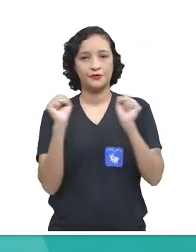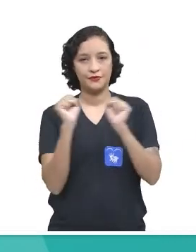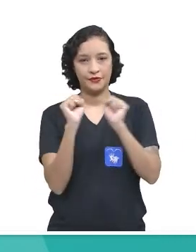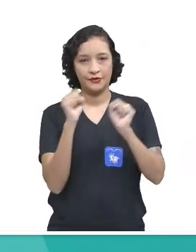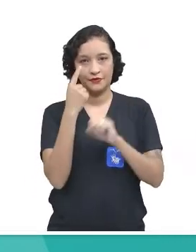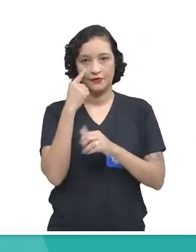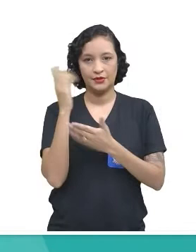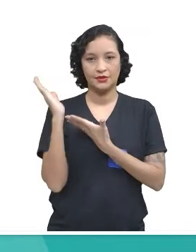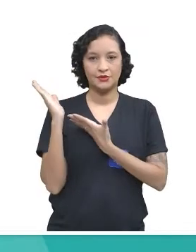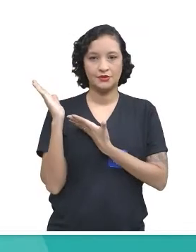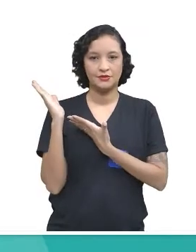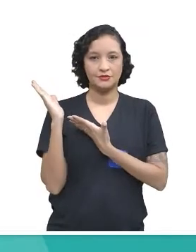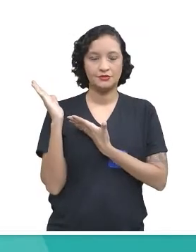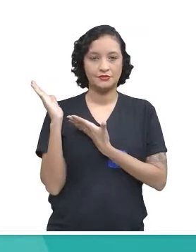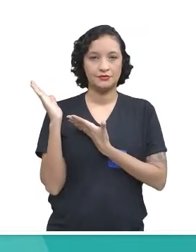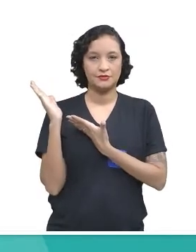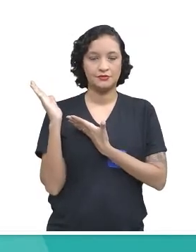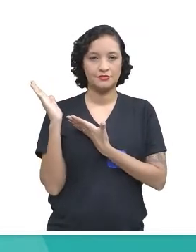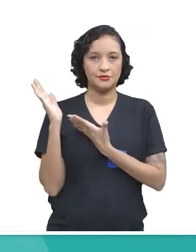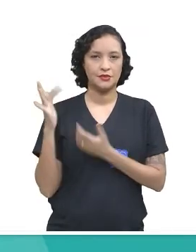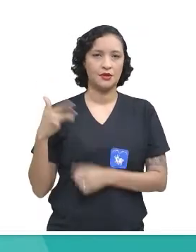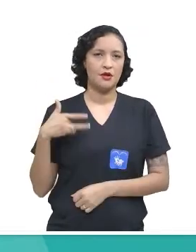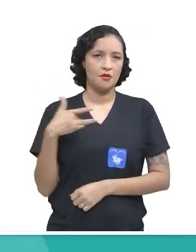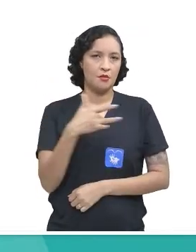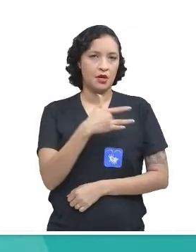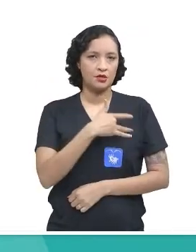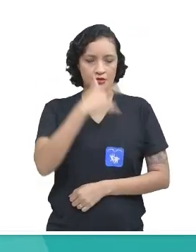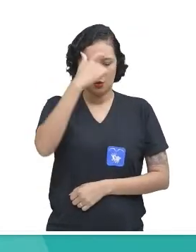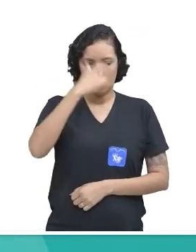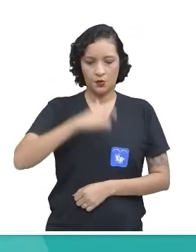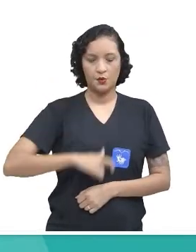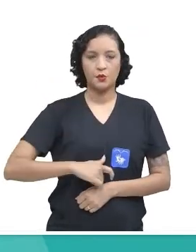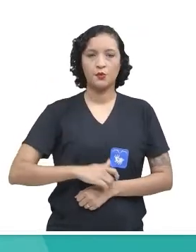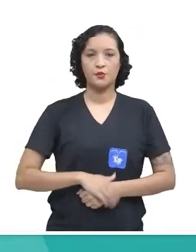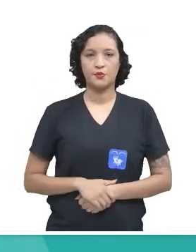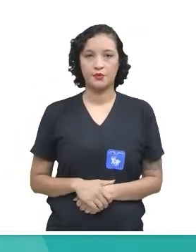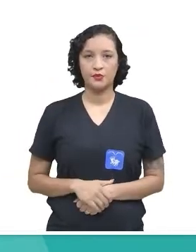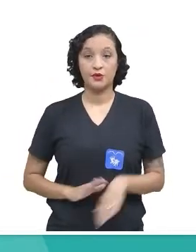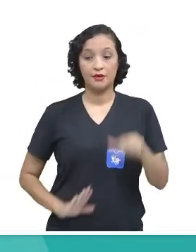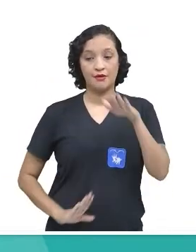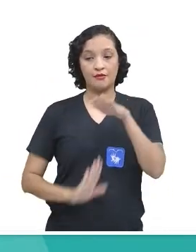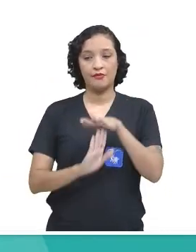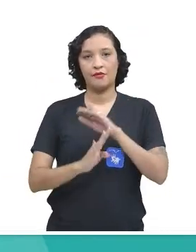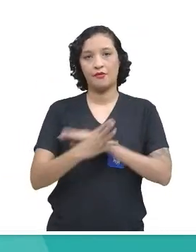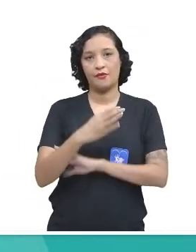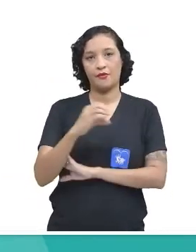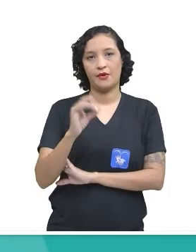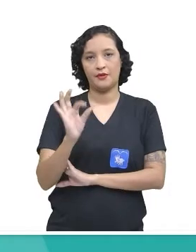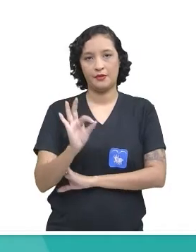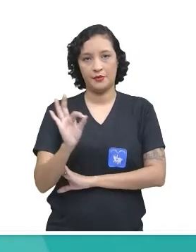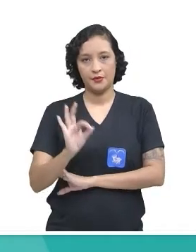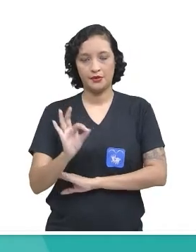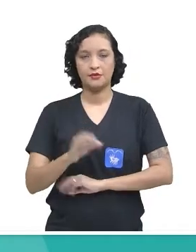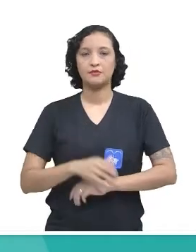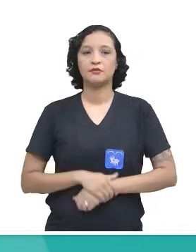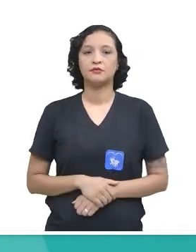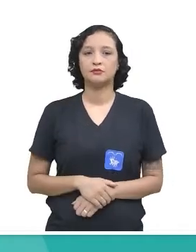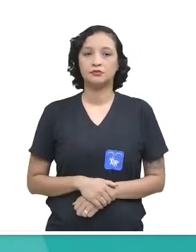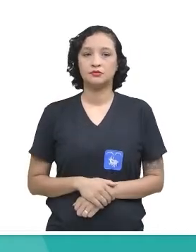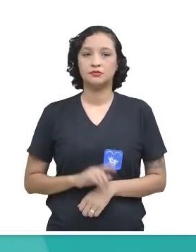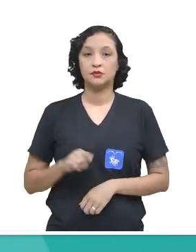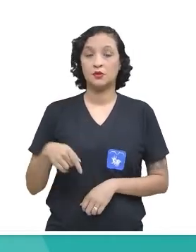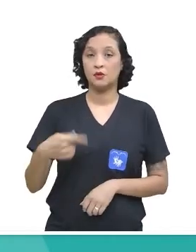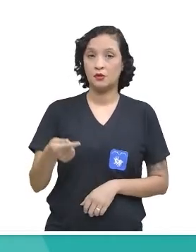para manter a saúde corporal, eu trabalho até 40%. Essa é a finalidade da baixa intensidade. Já